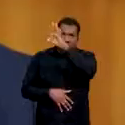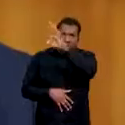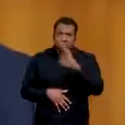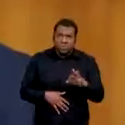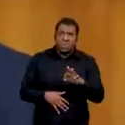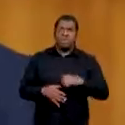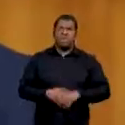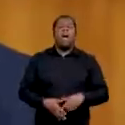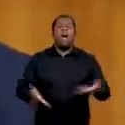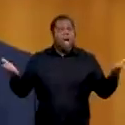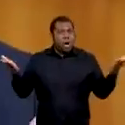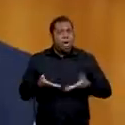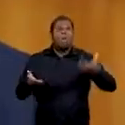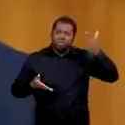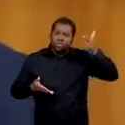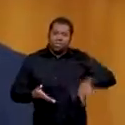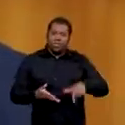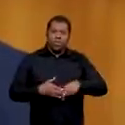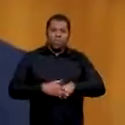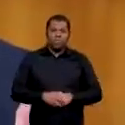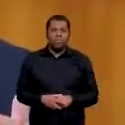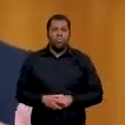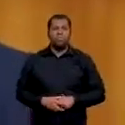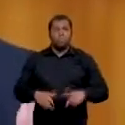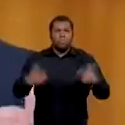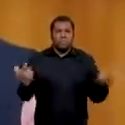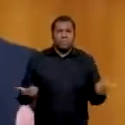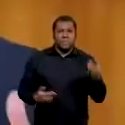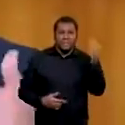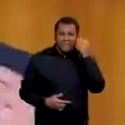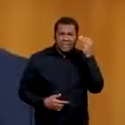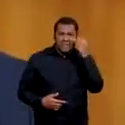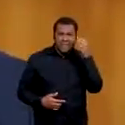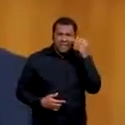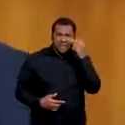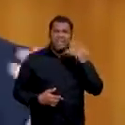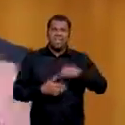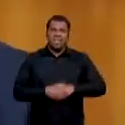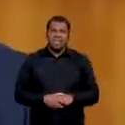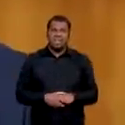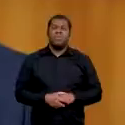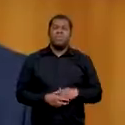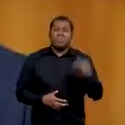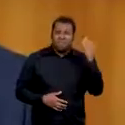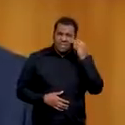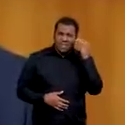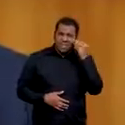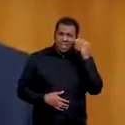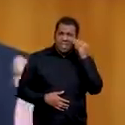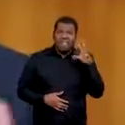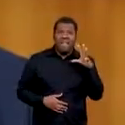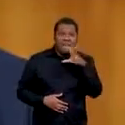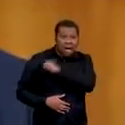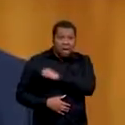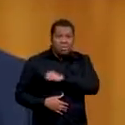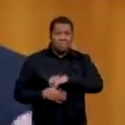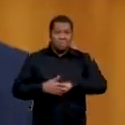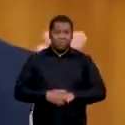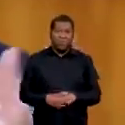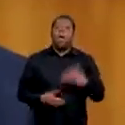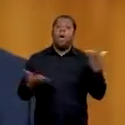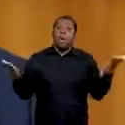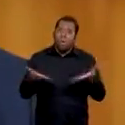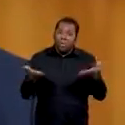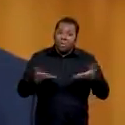Nós vamos voltar a fazer isso. A gente vai tentar fazer até um pouco mais rápido do que nós fizemos da outra vez. Nós já temos mais